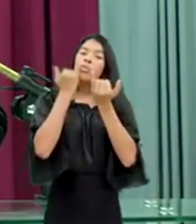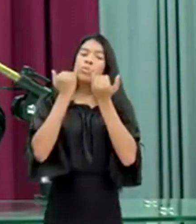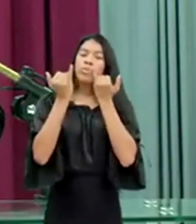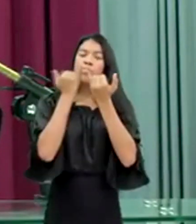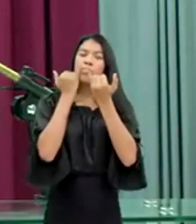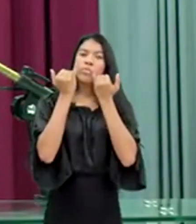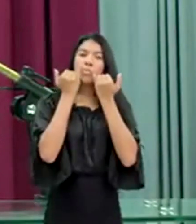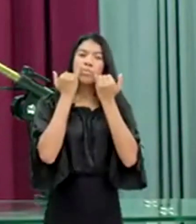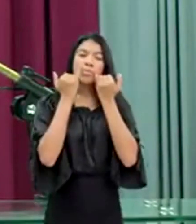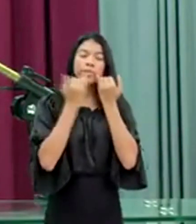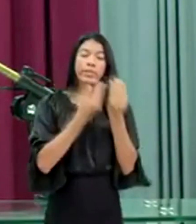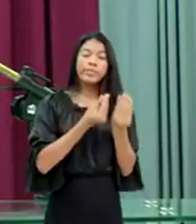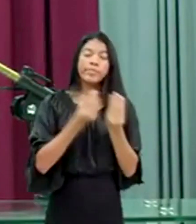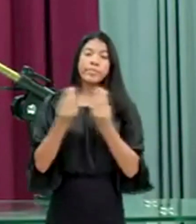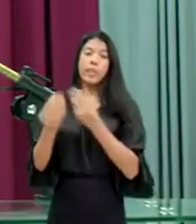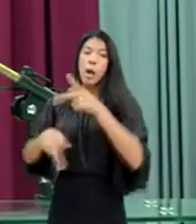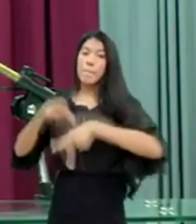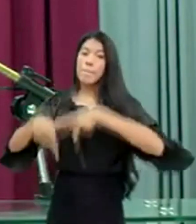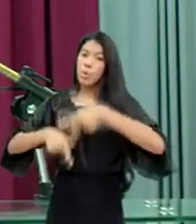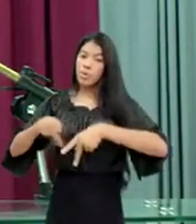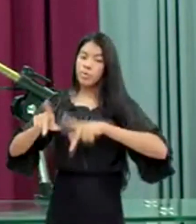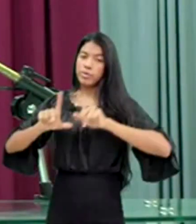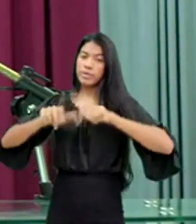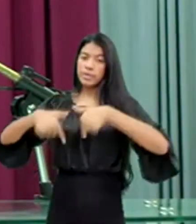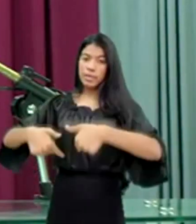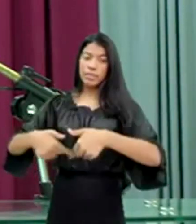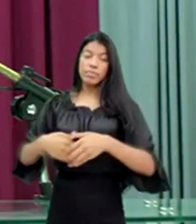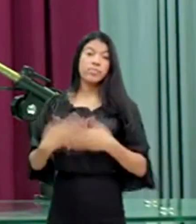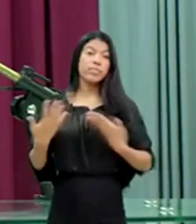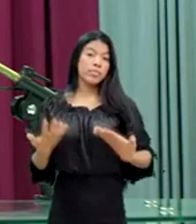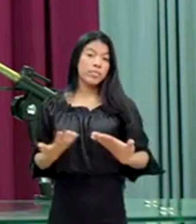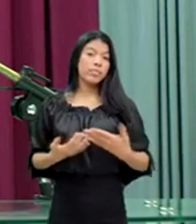povo. Estes homens foram